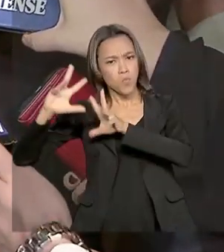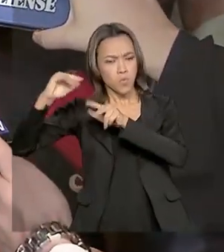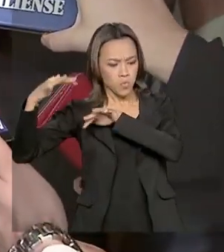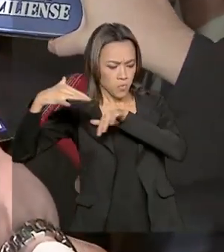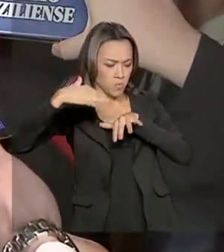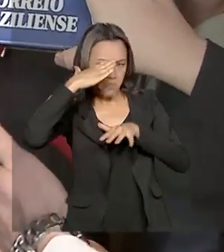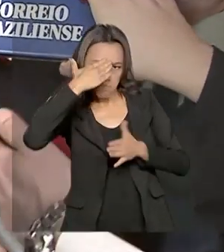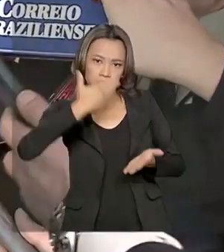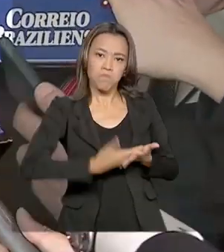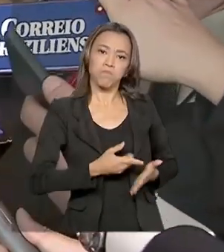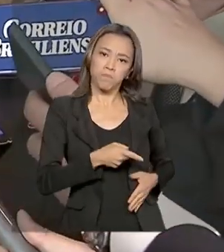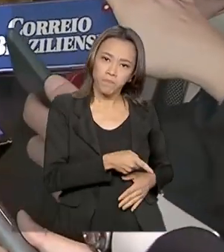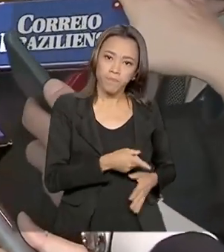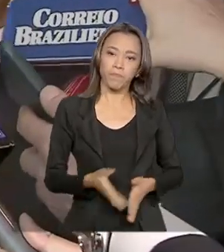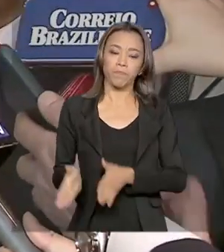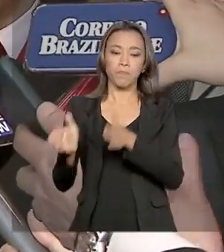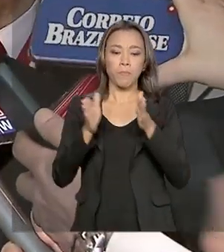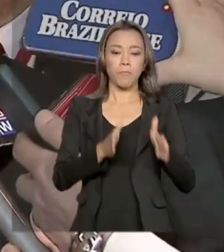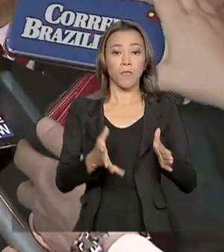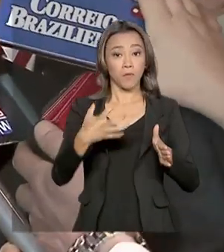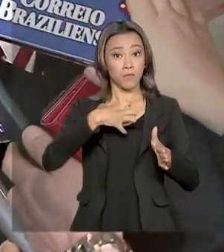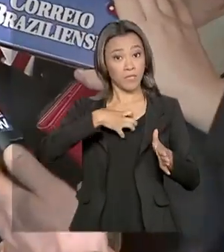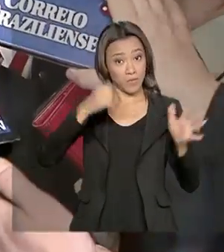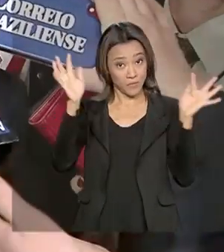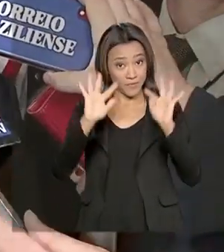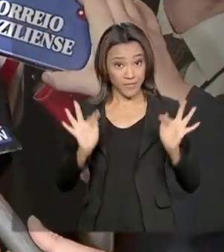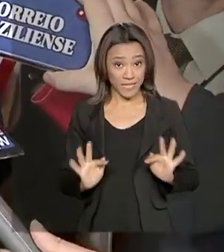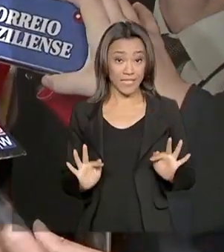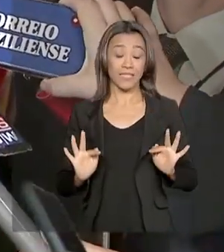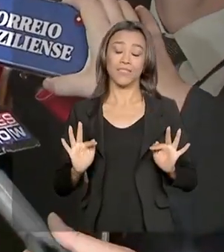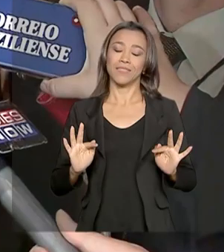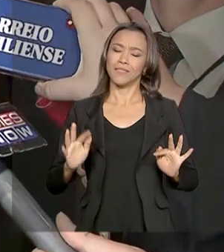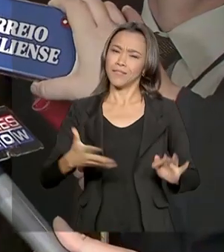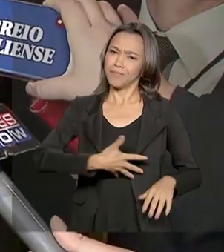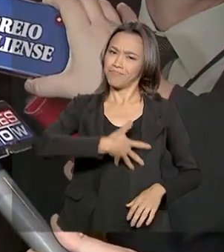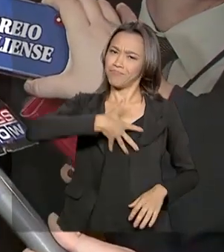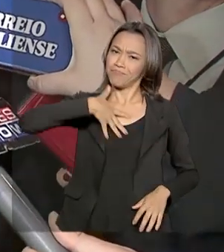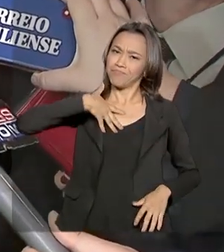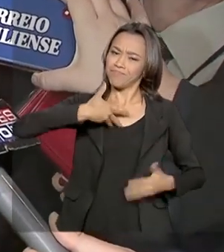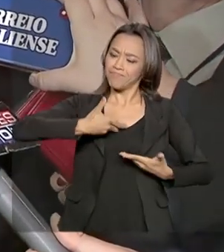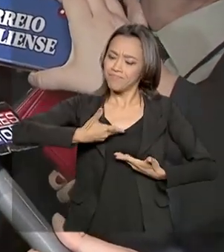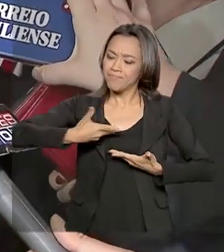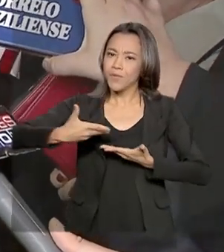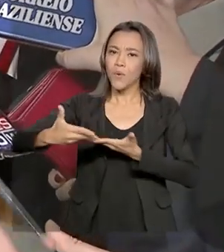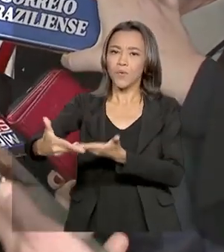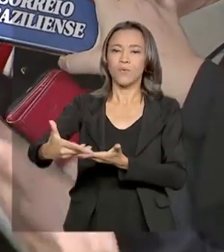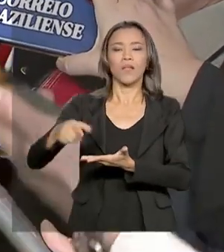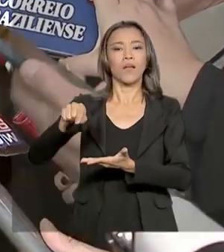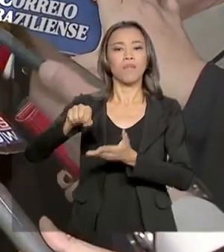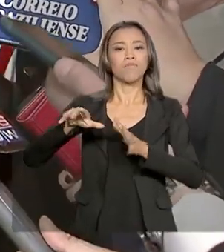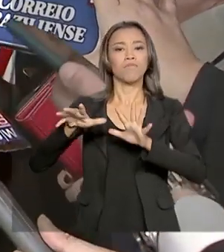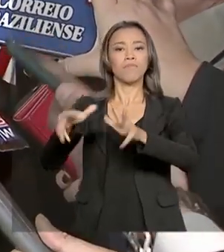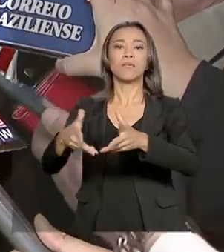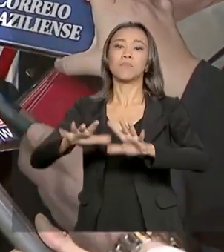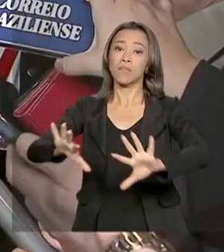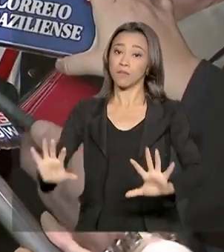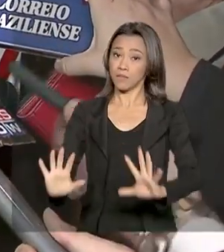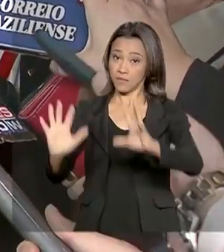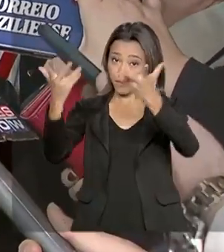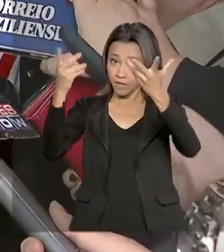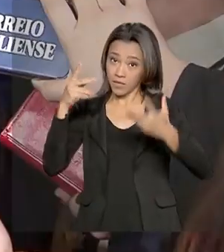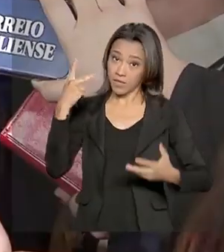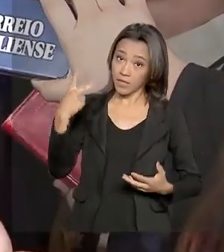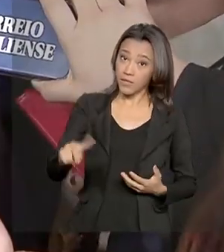Estou muito feliz com essa passagem por aqui, muito honrado de ser convidado a participar da solenidade da data